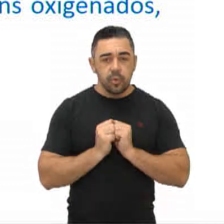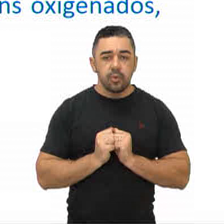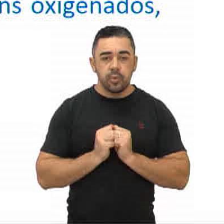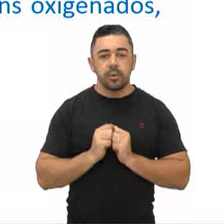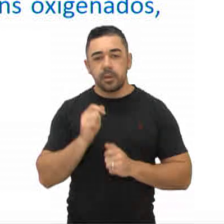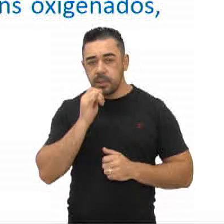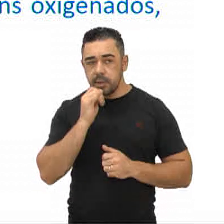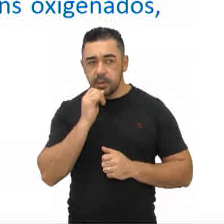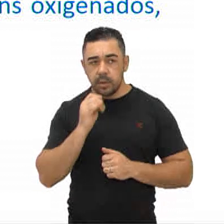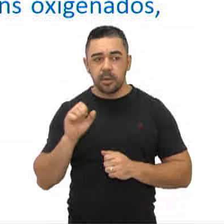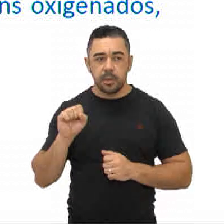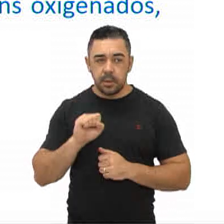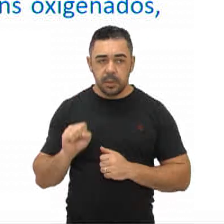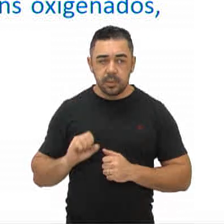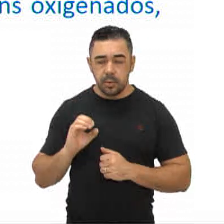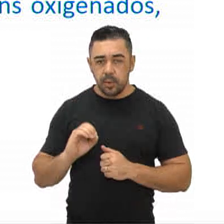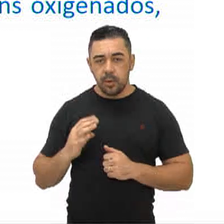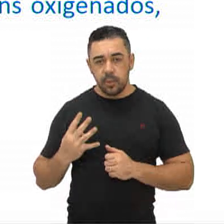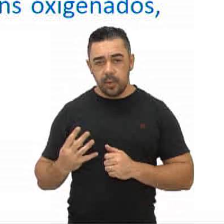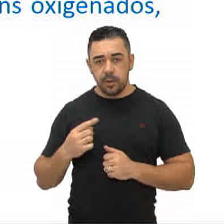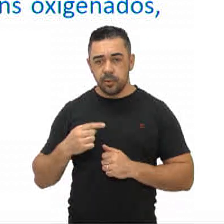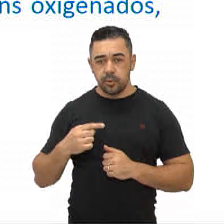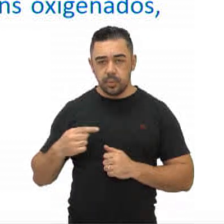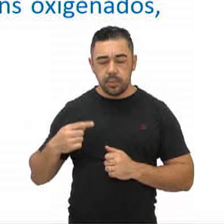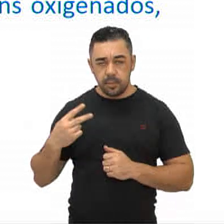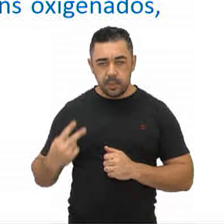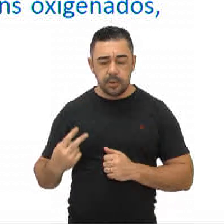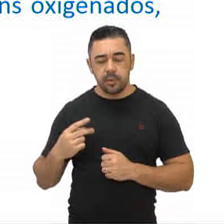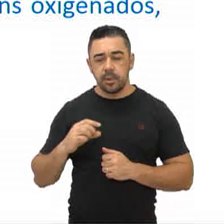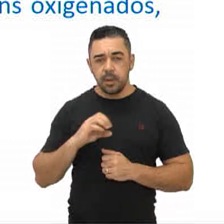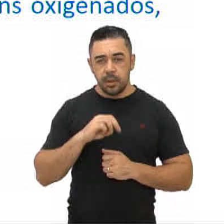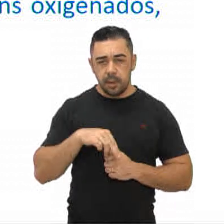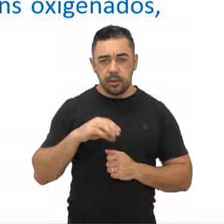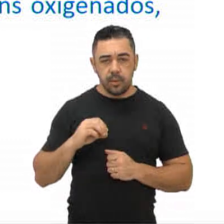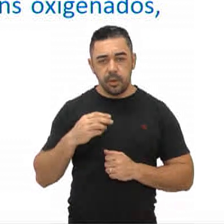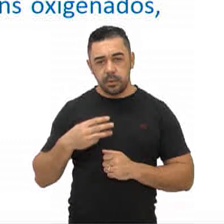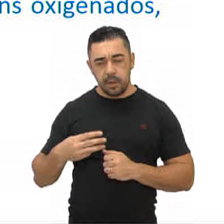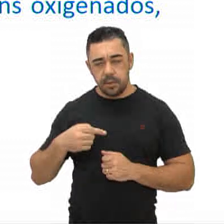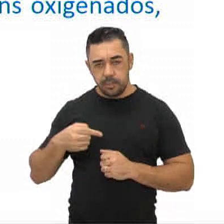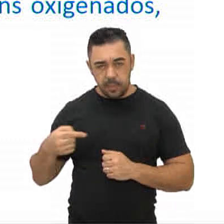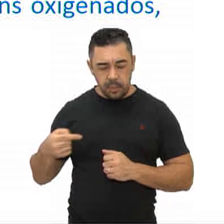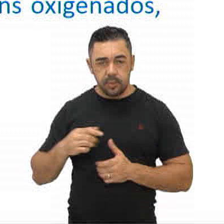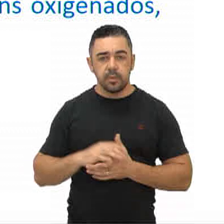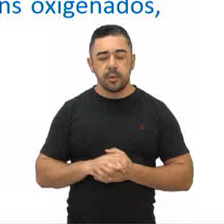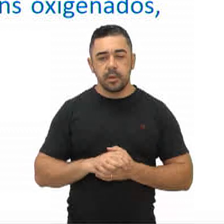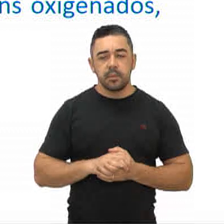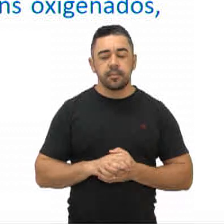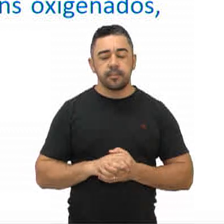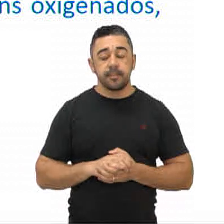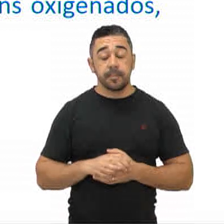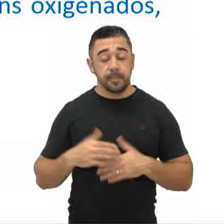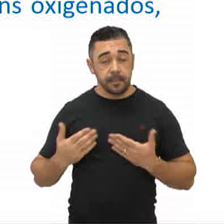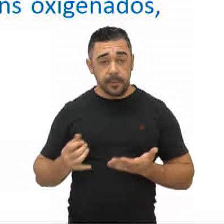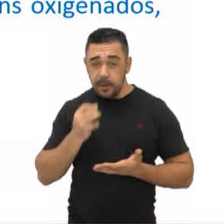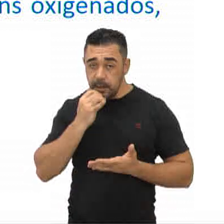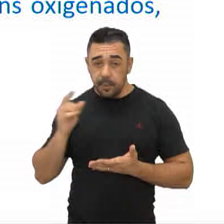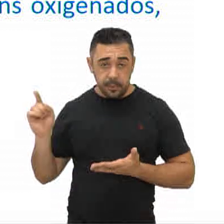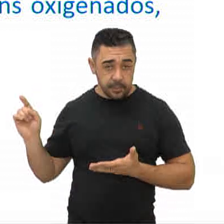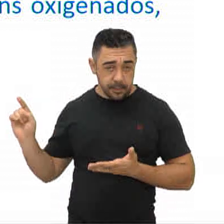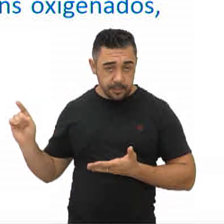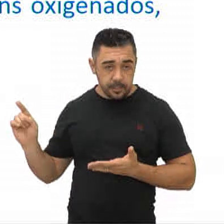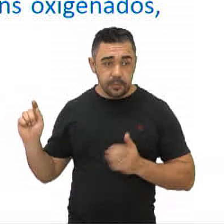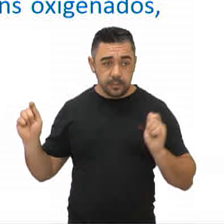oxigenados, como o SO4 2-, o NO3-, e o ClO3-. Como exemplo, podemos